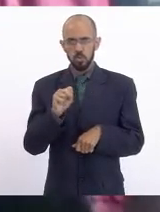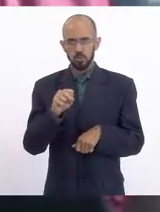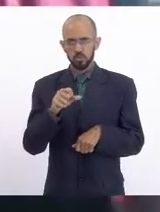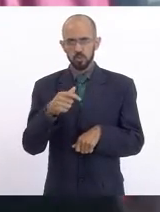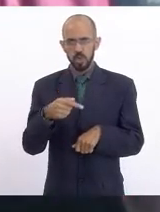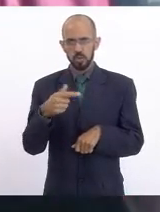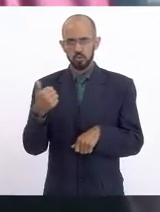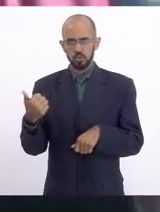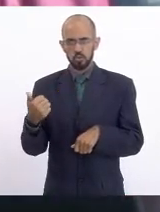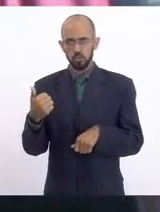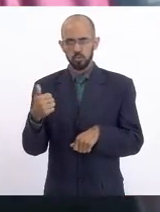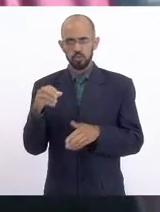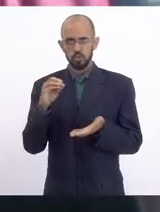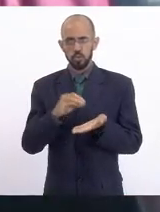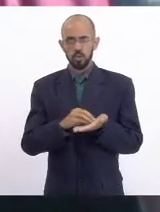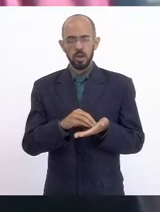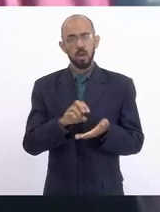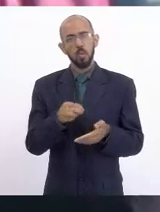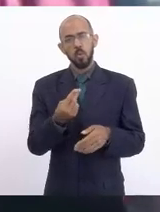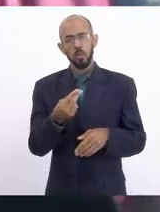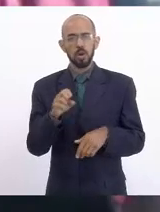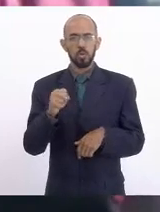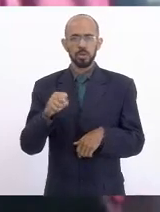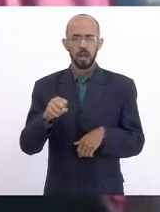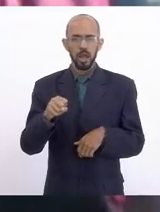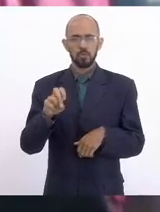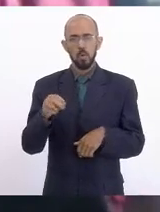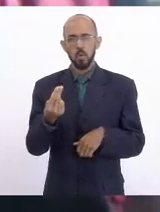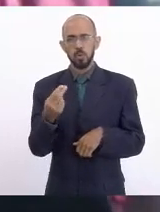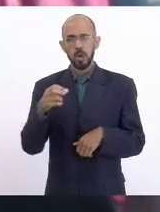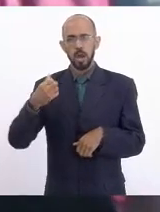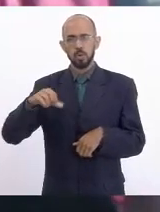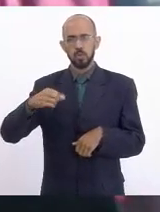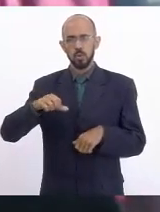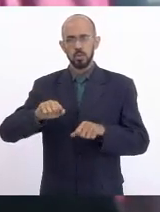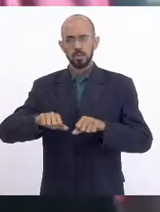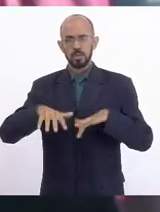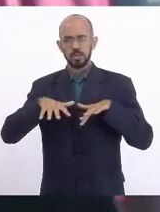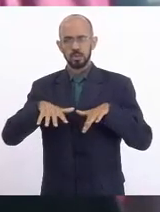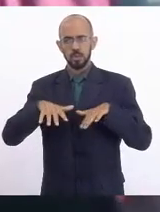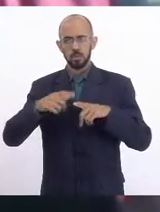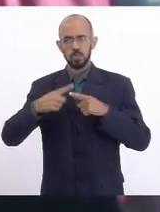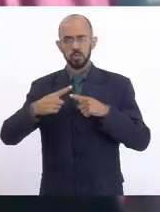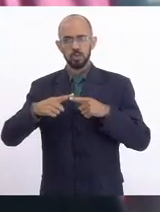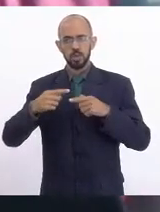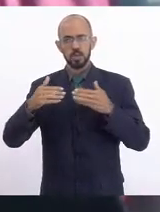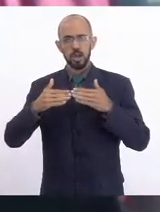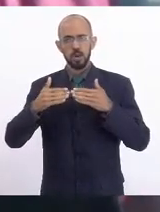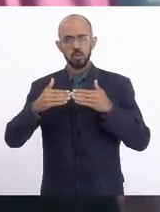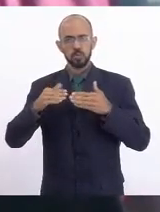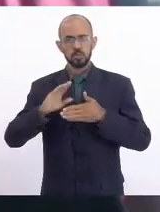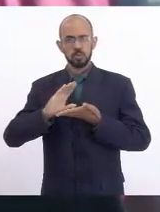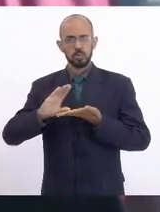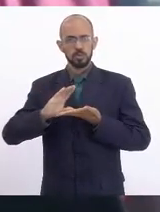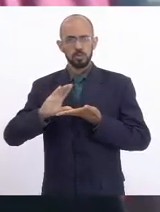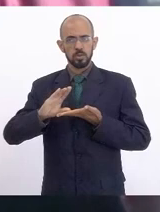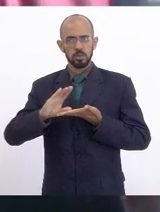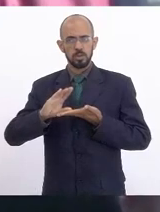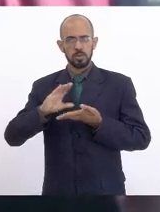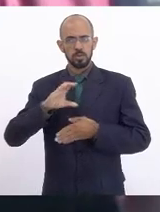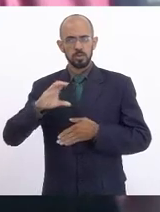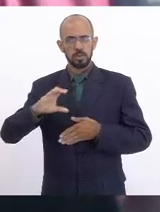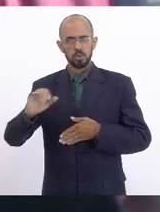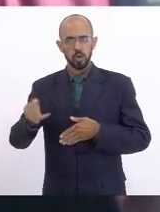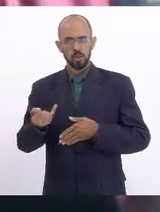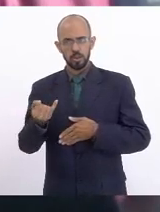fosse incluído Na oitava na 9ª sessão de hoje já que tem o parecer pela constitucionalidade da ccj